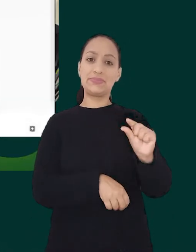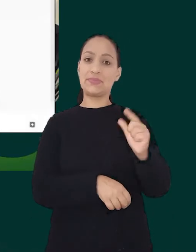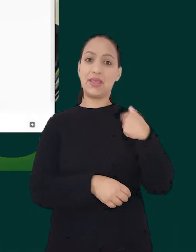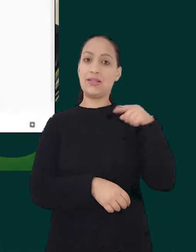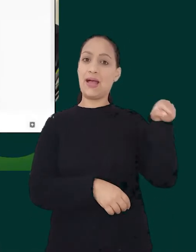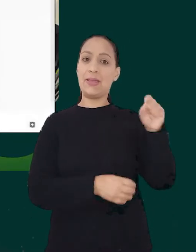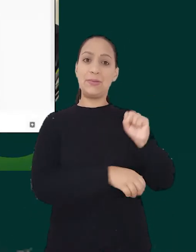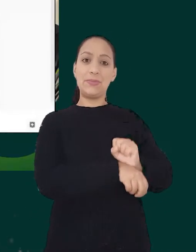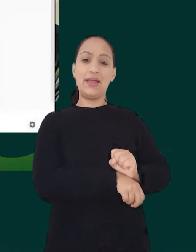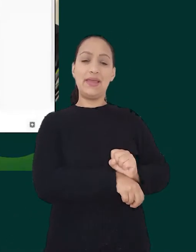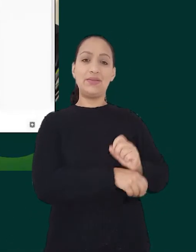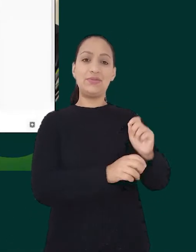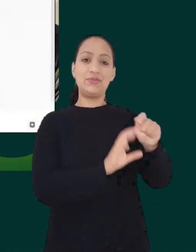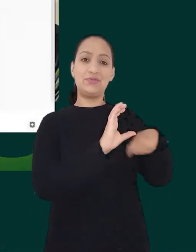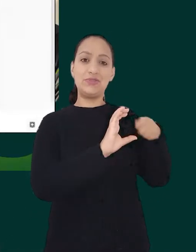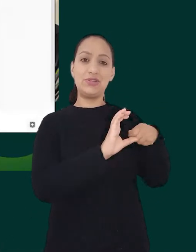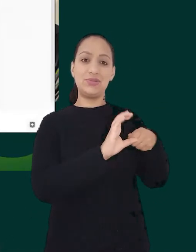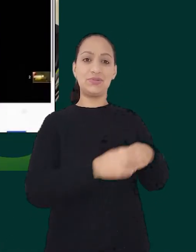lá.